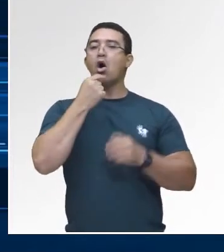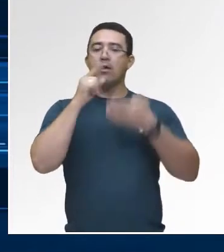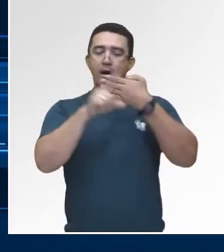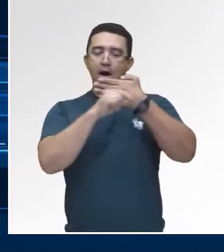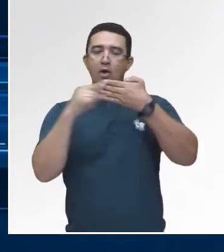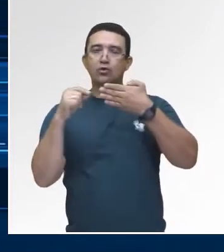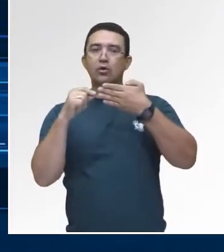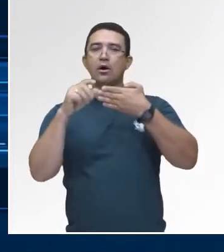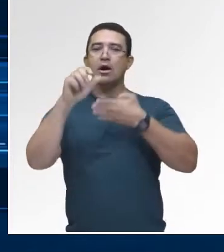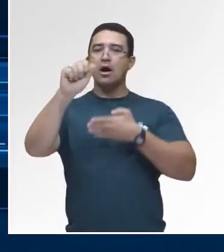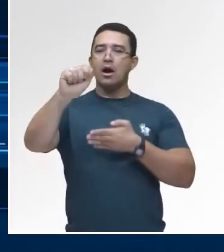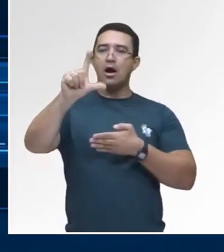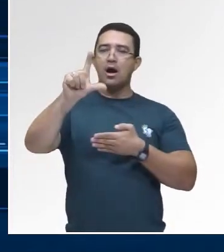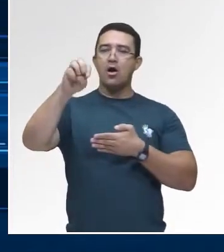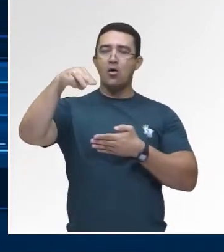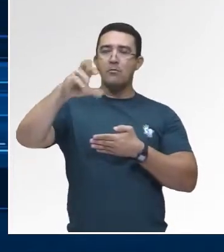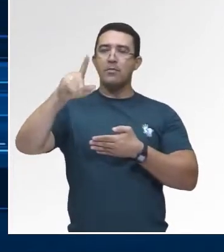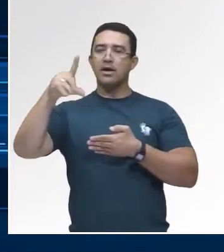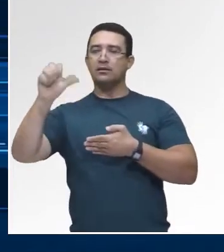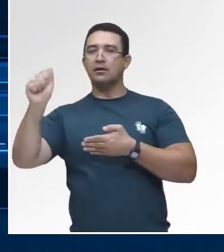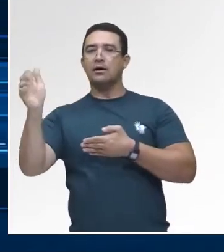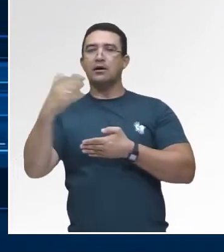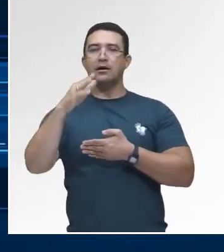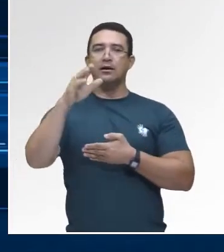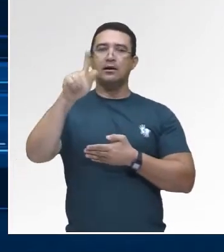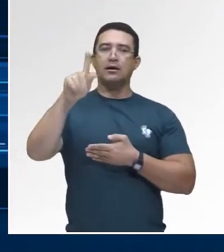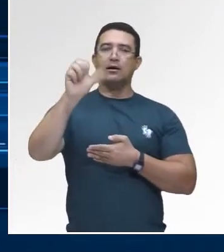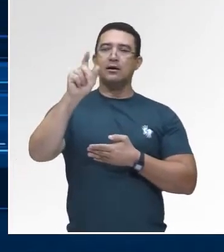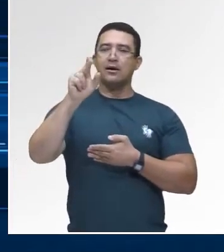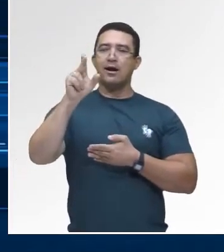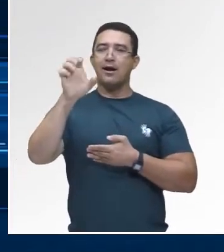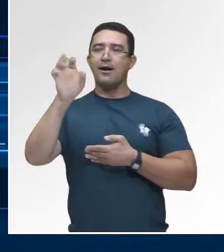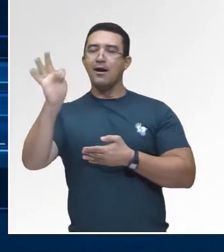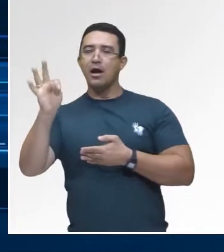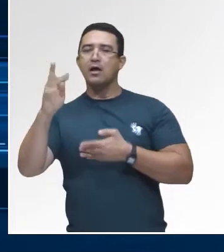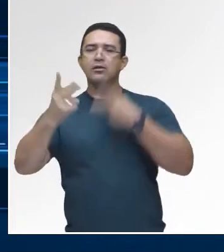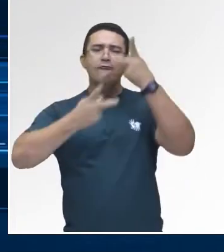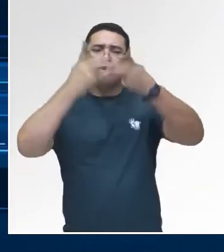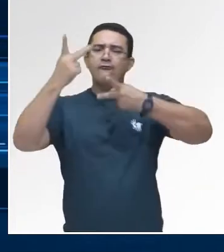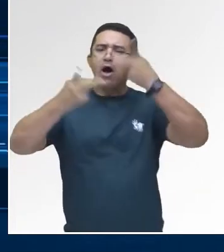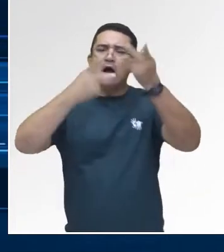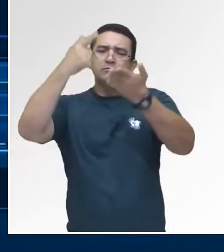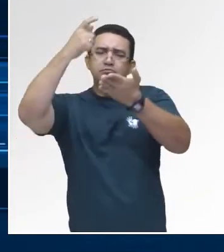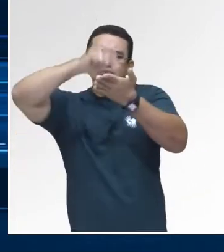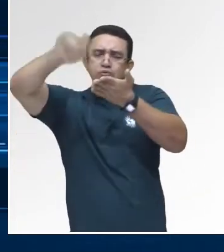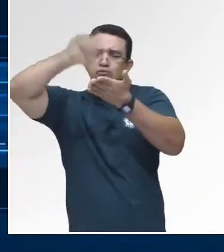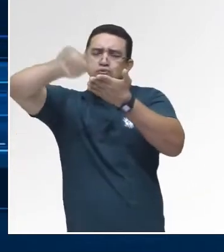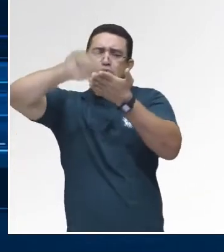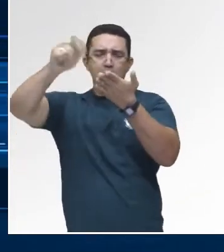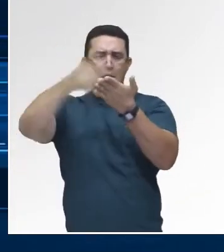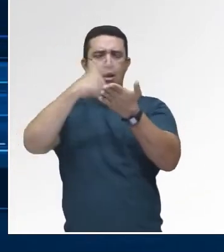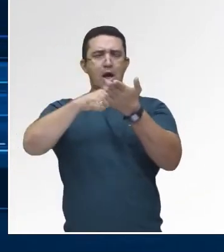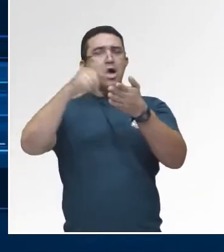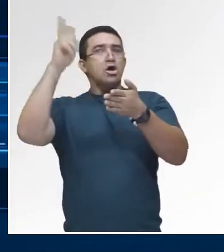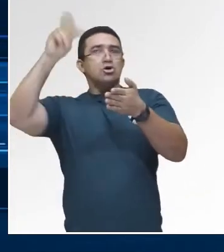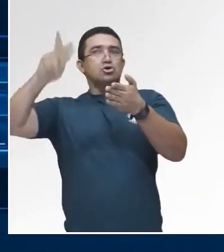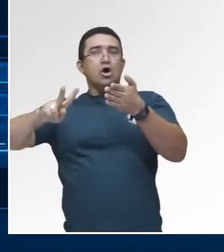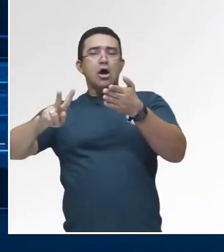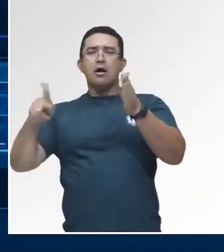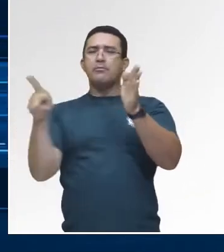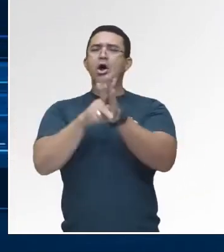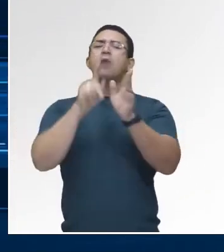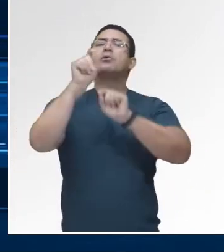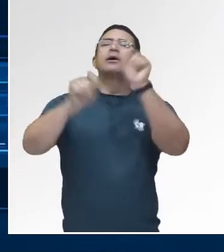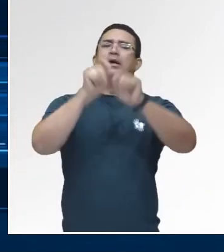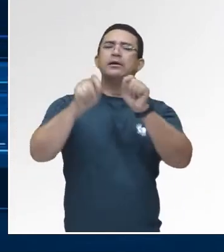sobre os feitos de Camões. Camões escreveu os Lusíadas, que